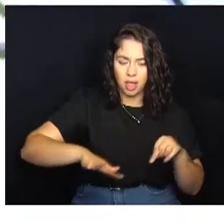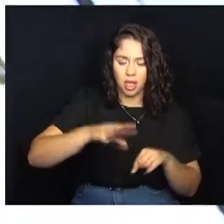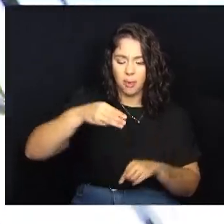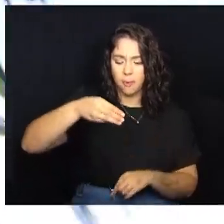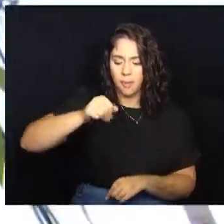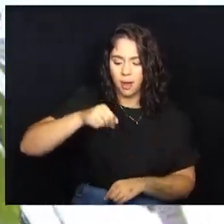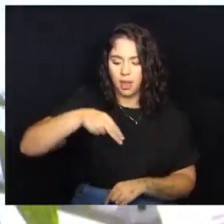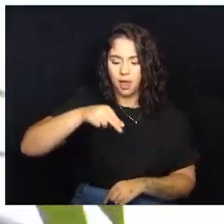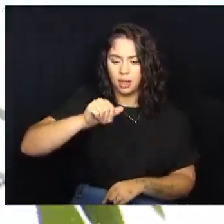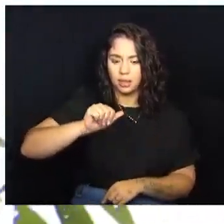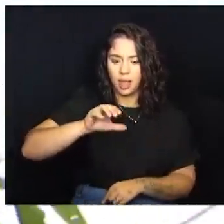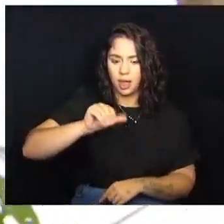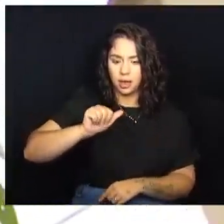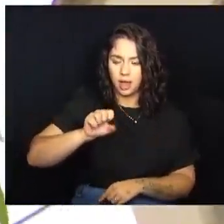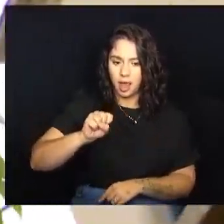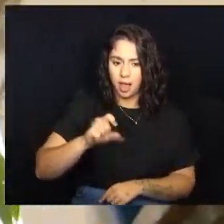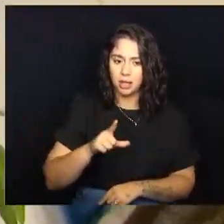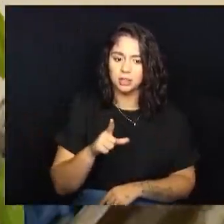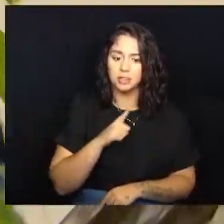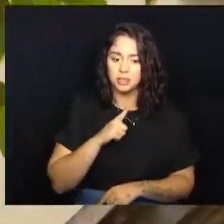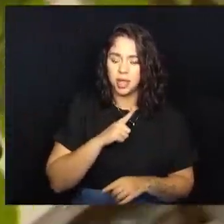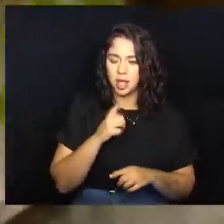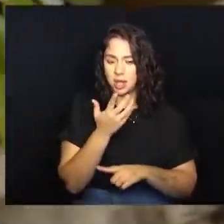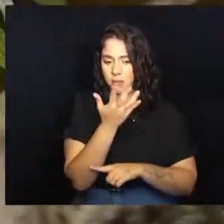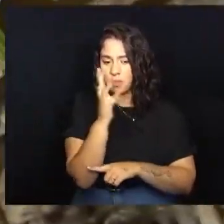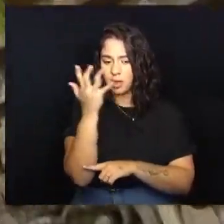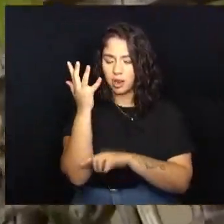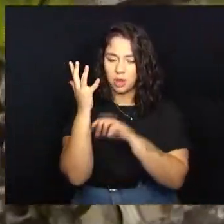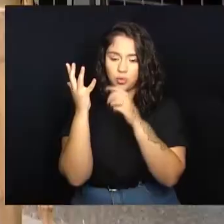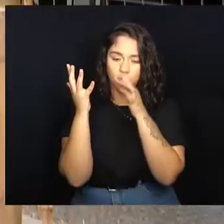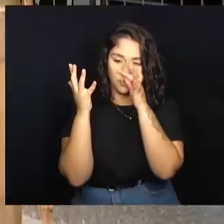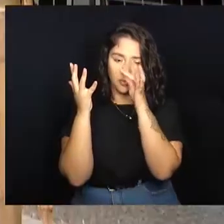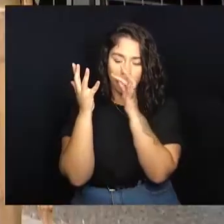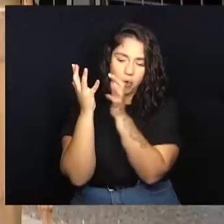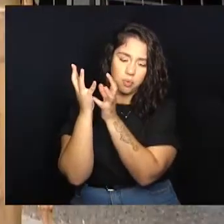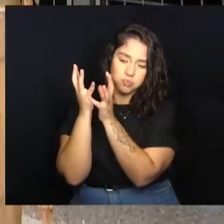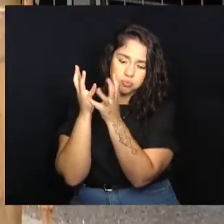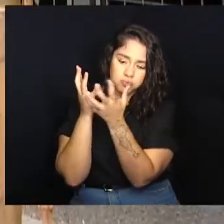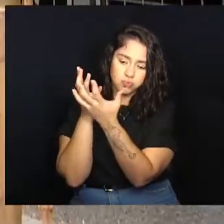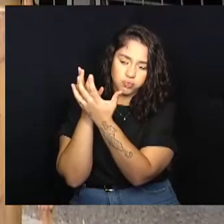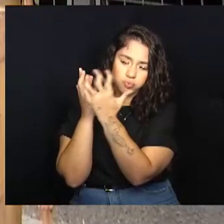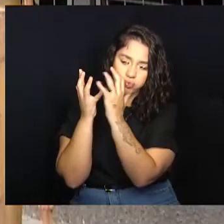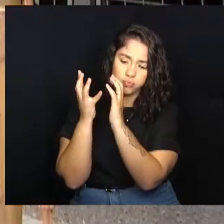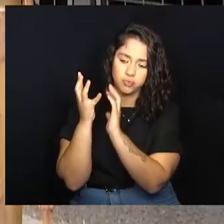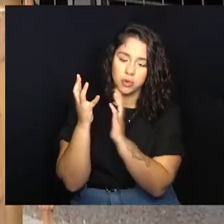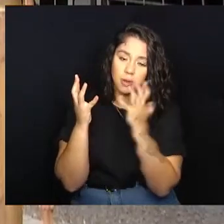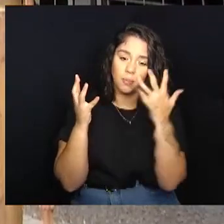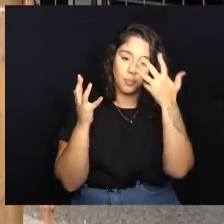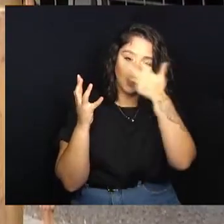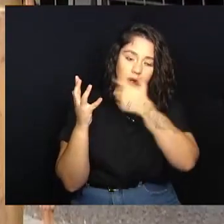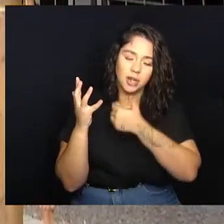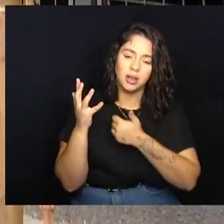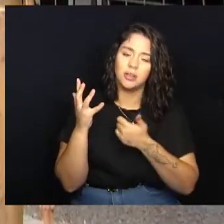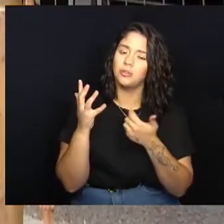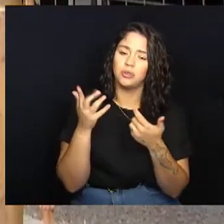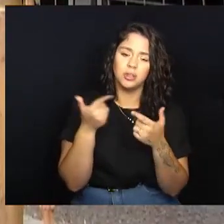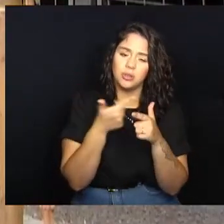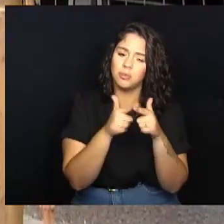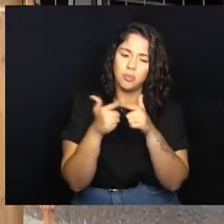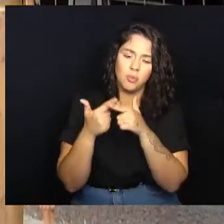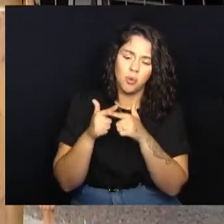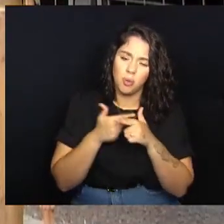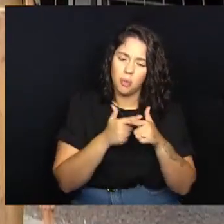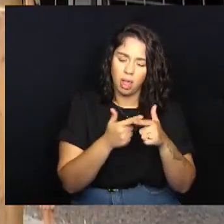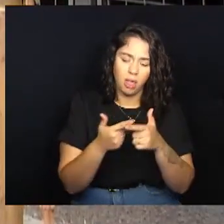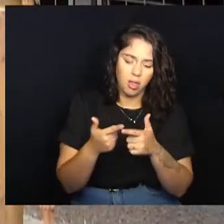conhecido. Ele tem na época da florada, é muito bonito. E é uma árvore bonita e de médio porte, que não vai trazer problema